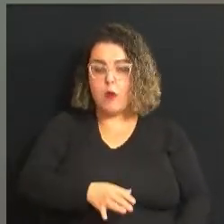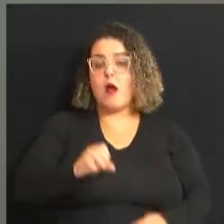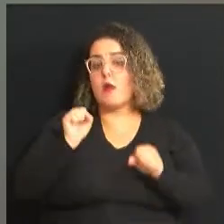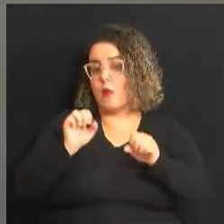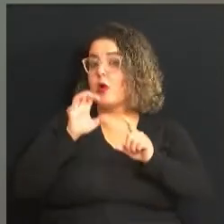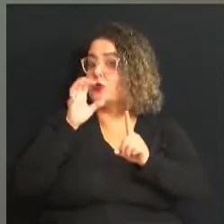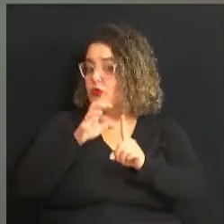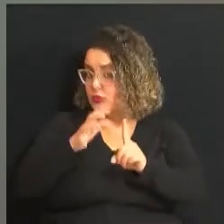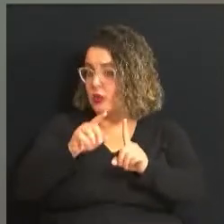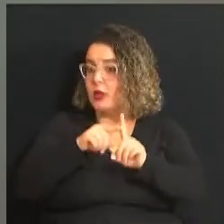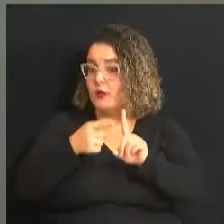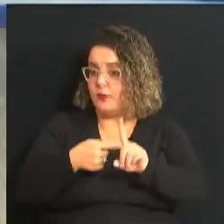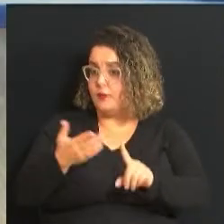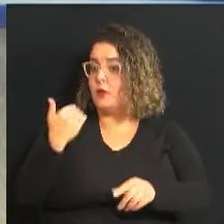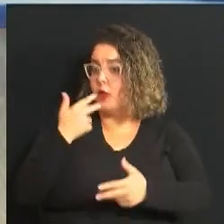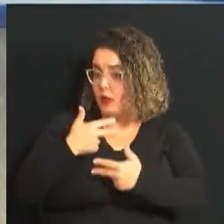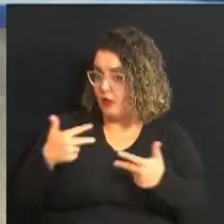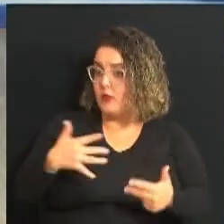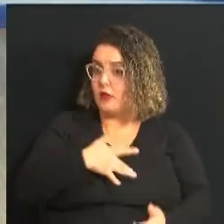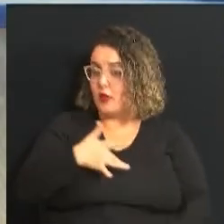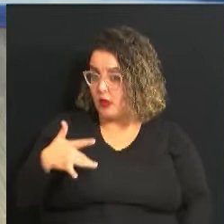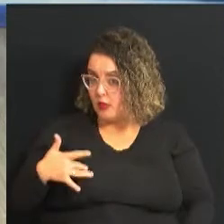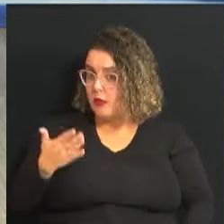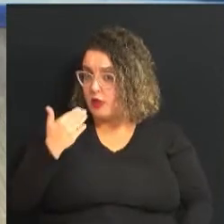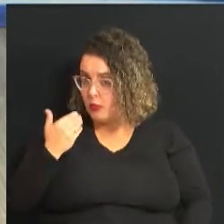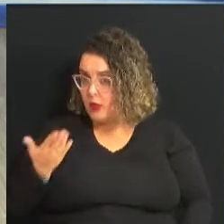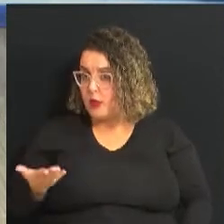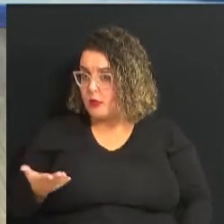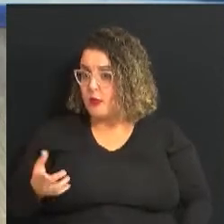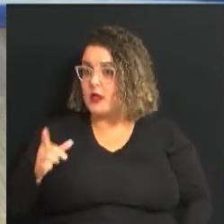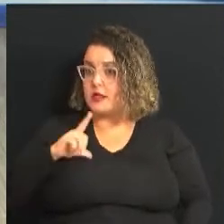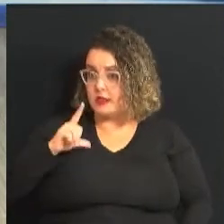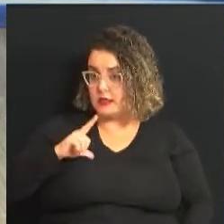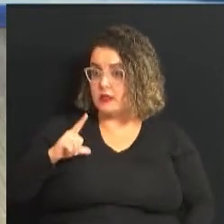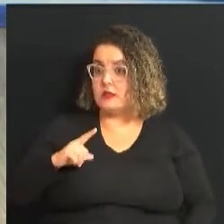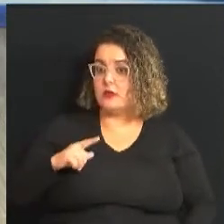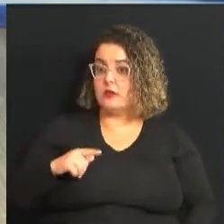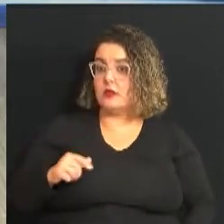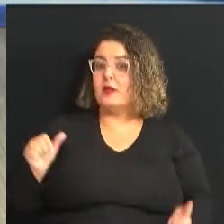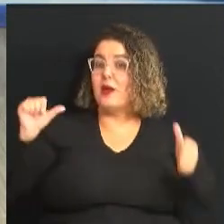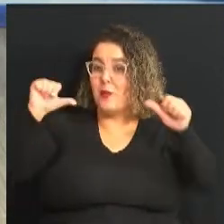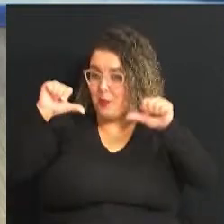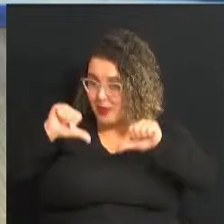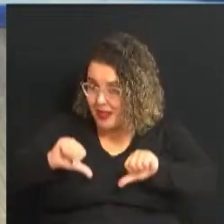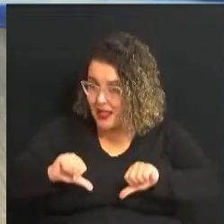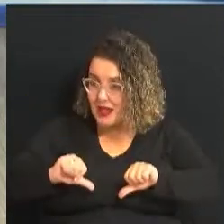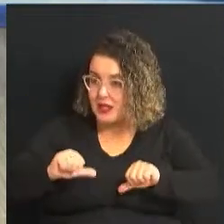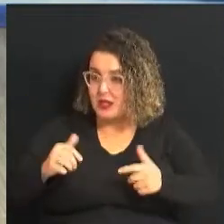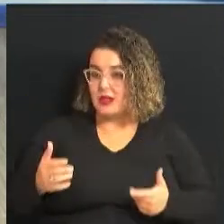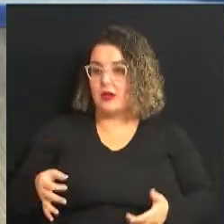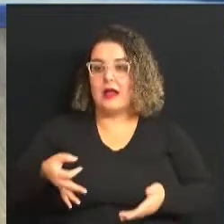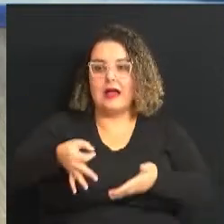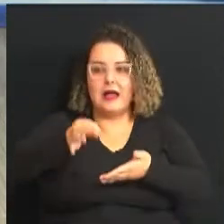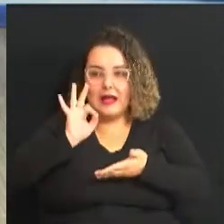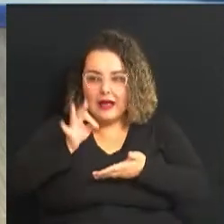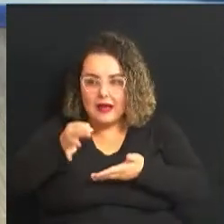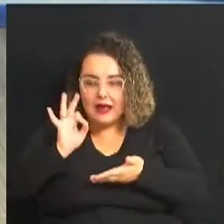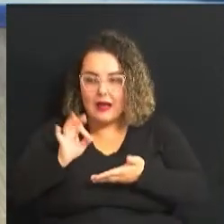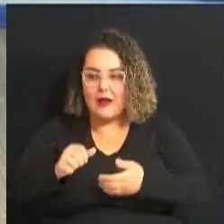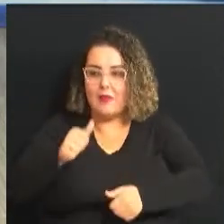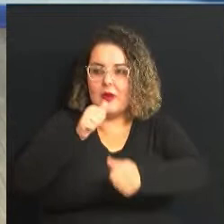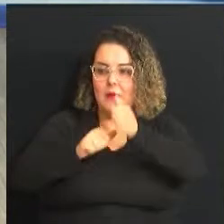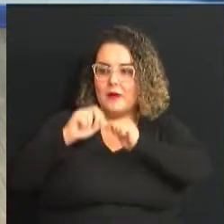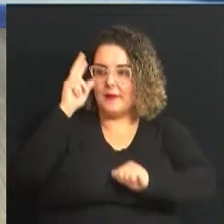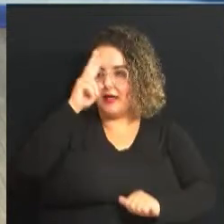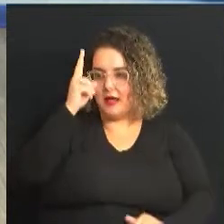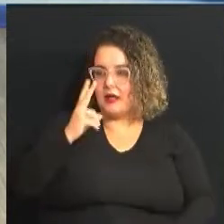senhor falou aí da gravidez. alimentação saudável, mas também tem aquela que prejudica, doutor. Café, bebida alcoólica